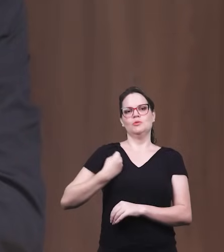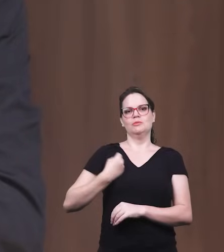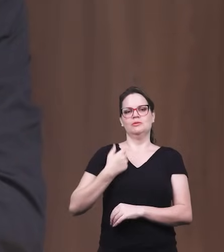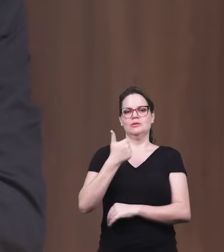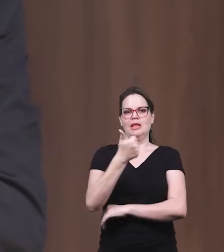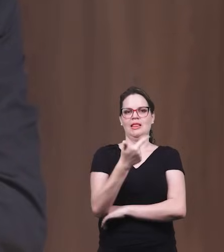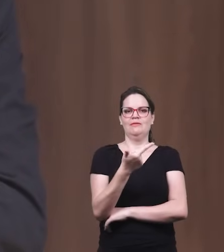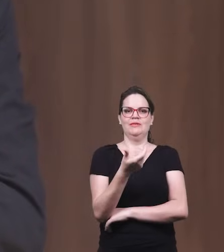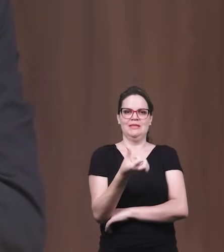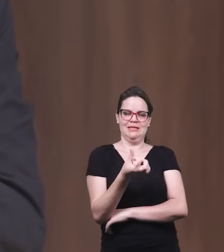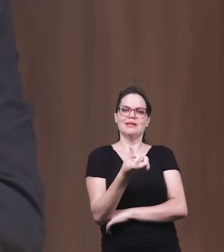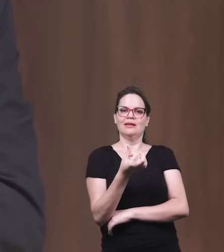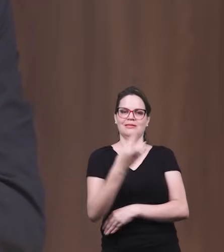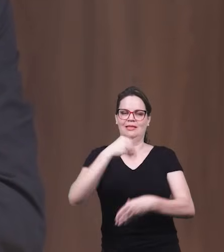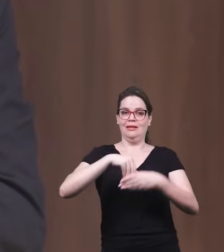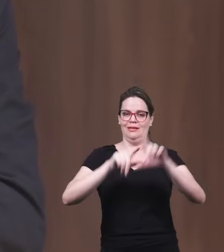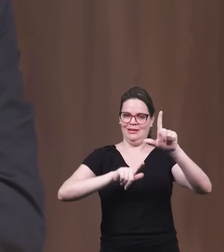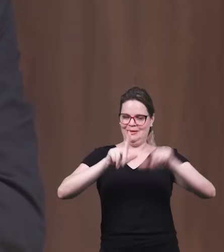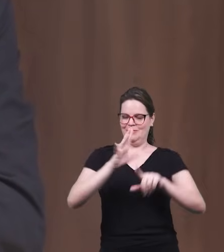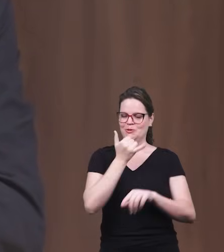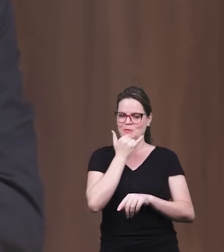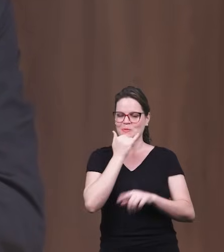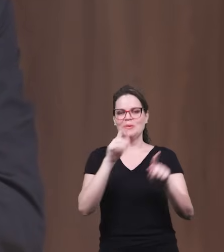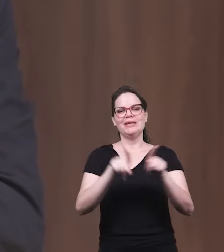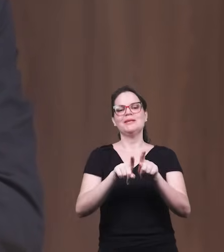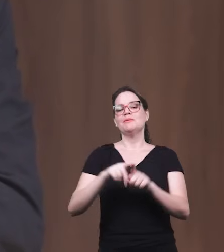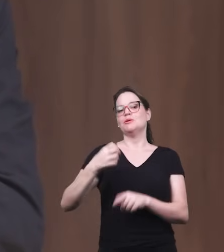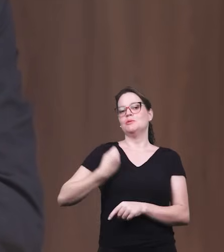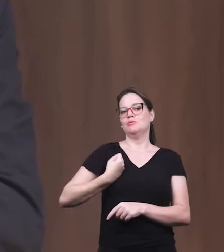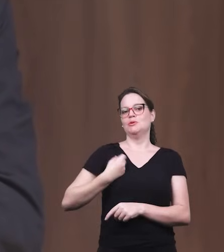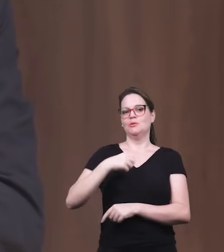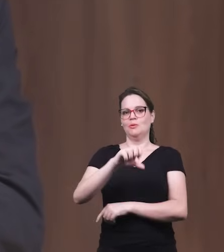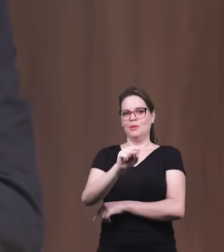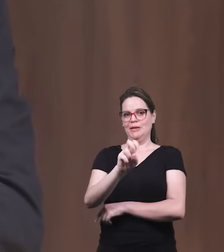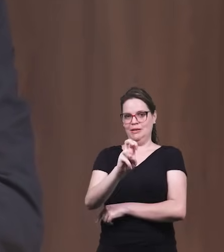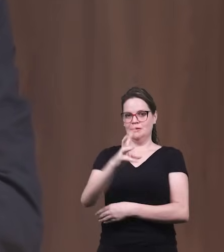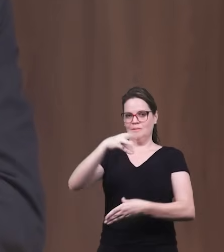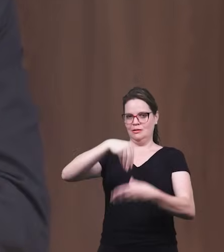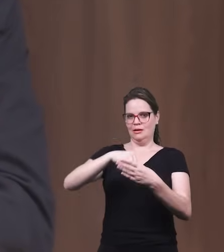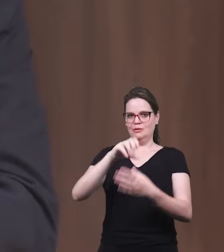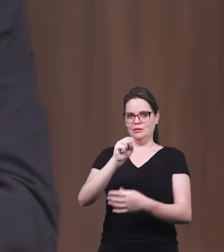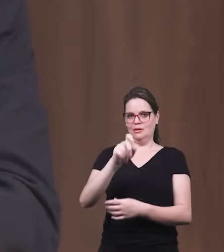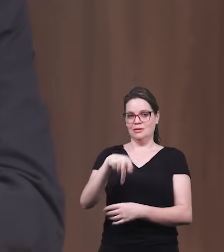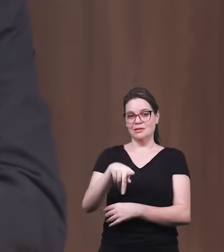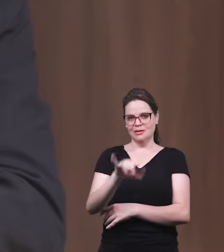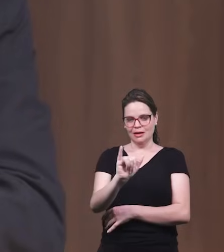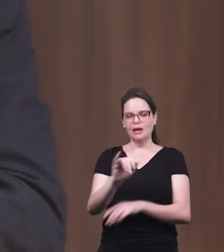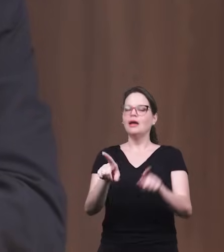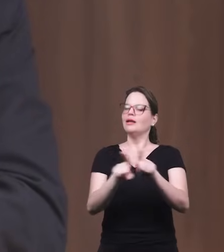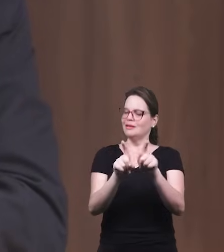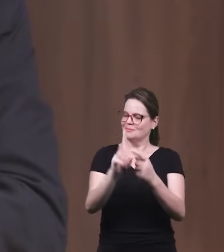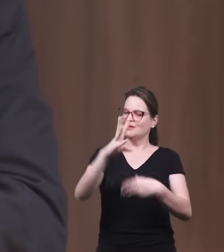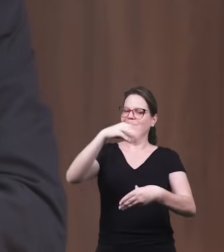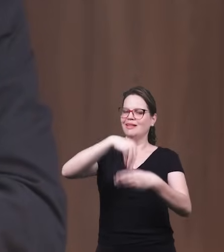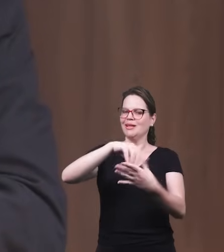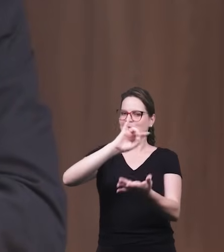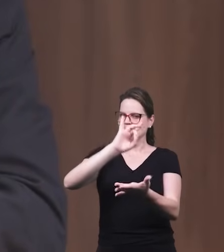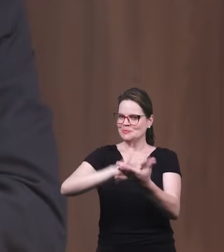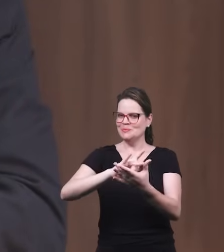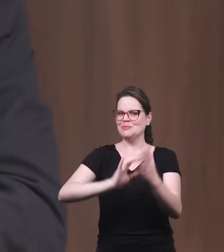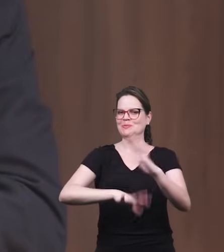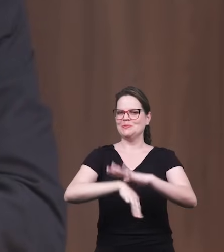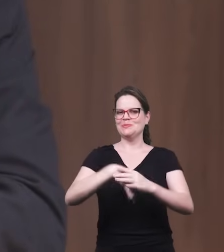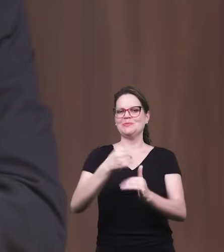da Embratel e também no canal 85 da Sky Aberta, como também no nosso canal oficial